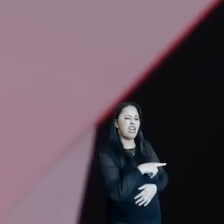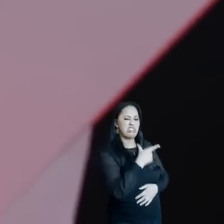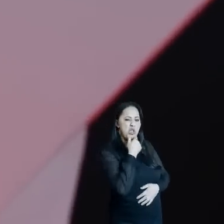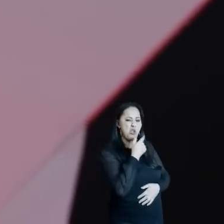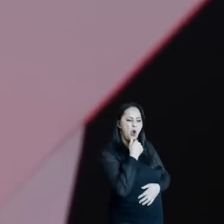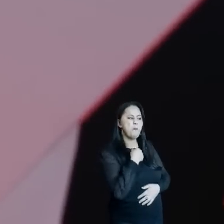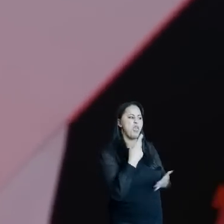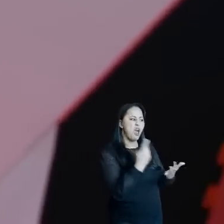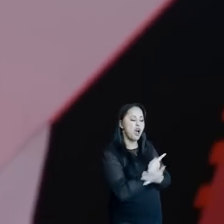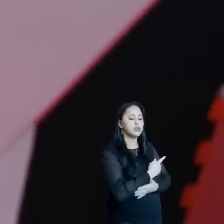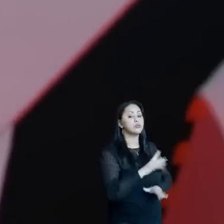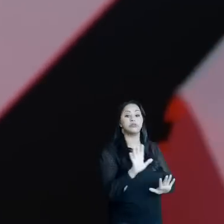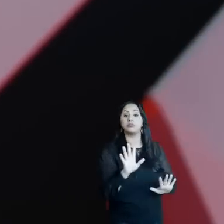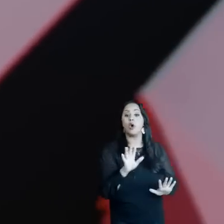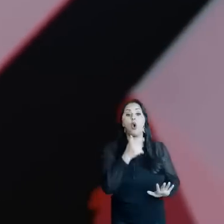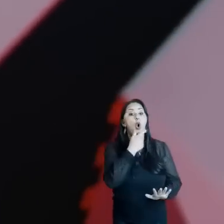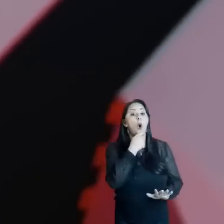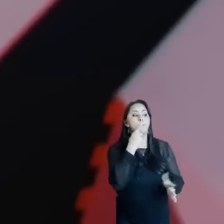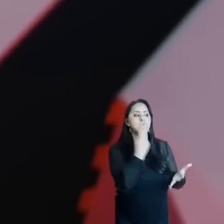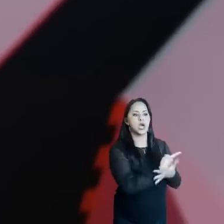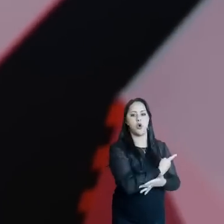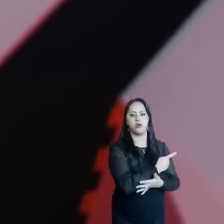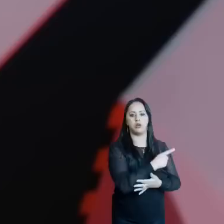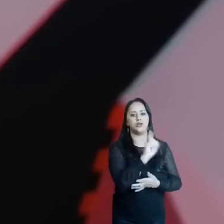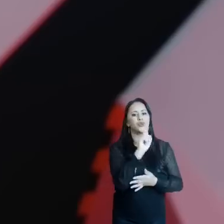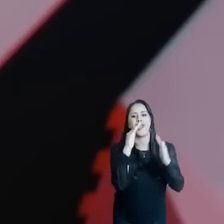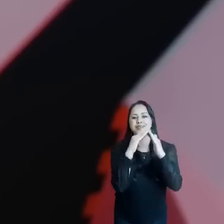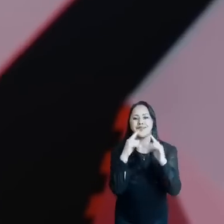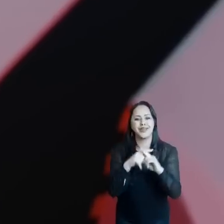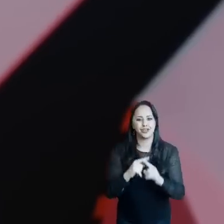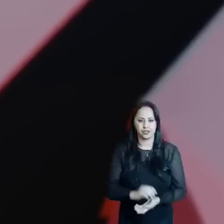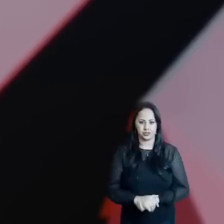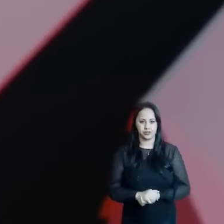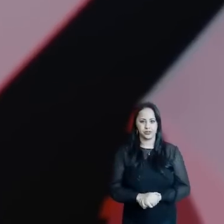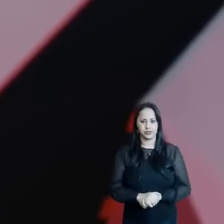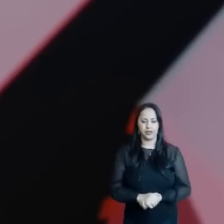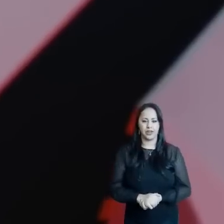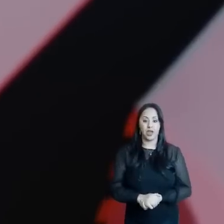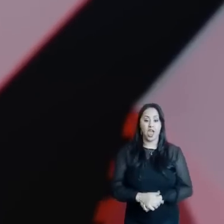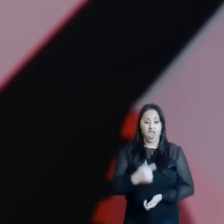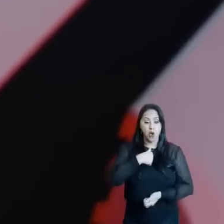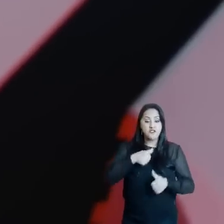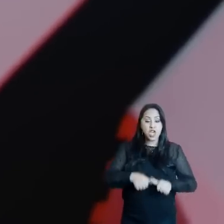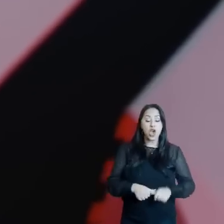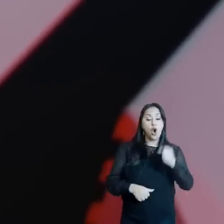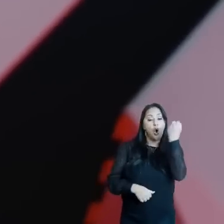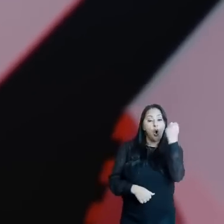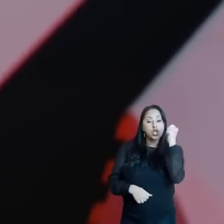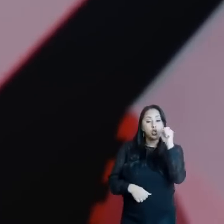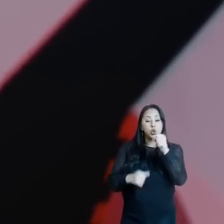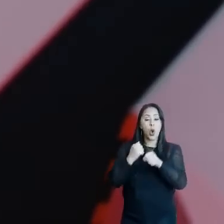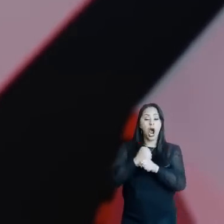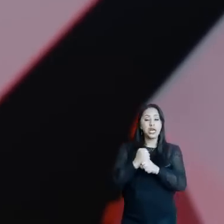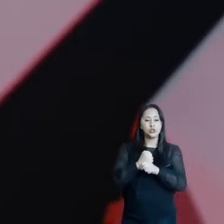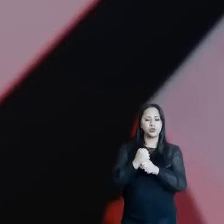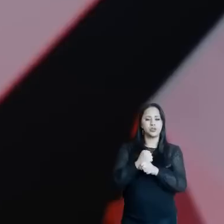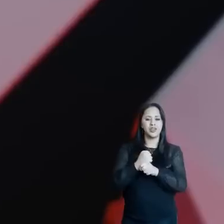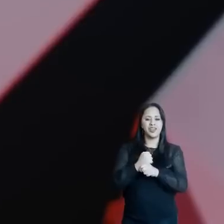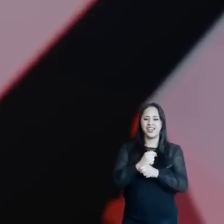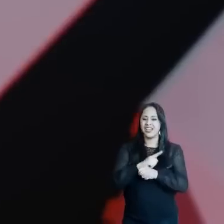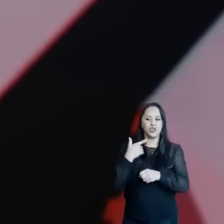que falhou com você. Olha, eu fiquei 8 anos desigrejado, olha o nome que nós inventamos. Eu fiquei 8 anos